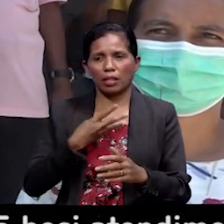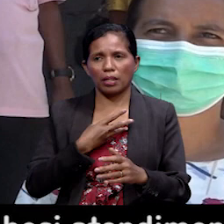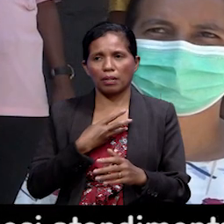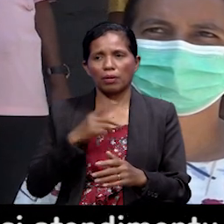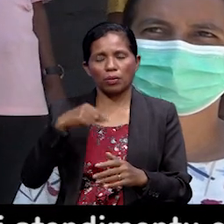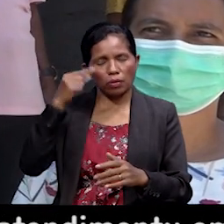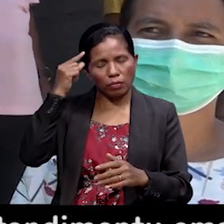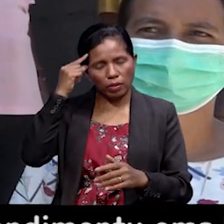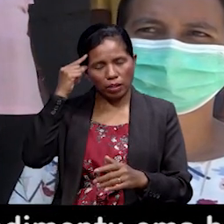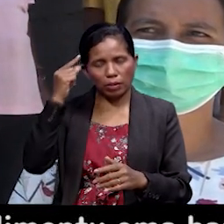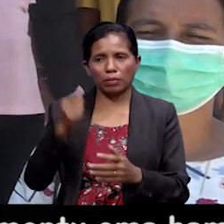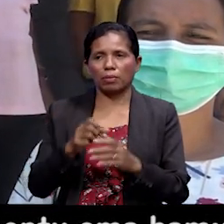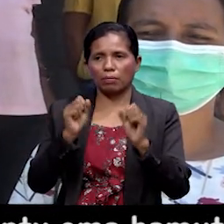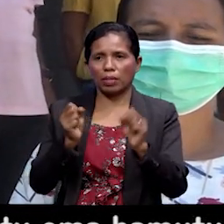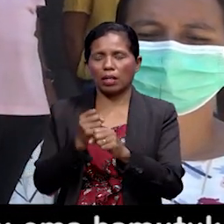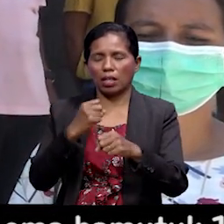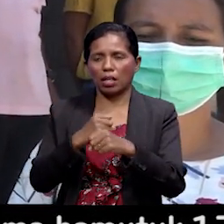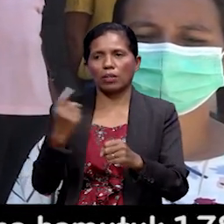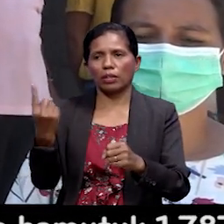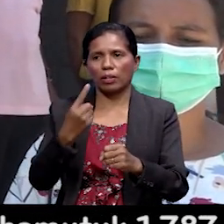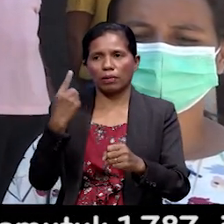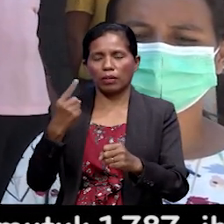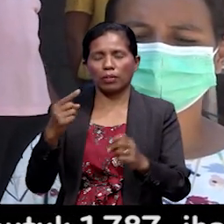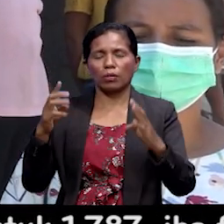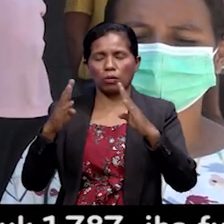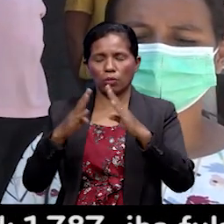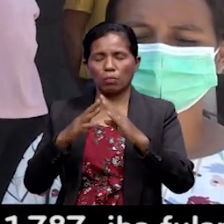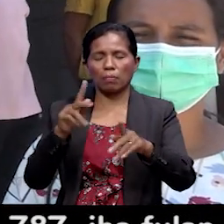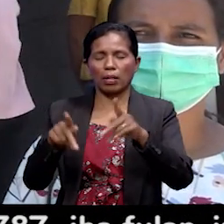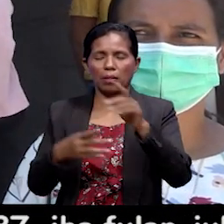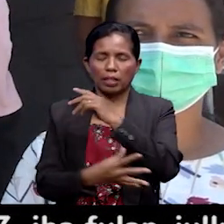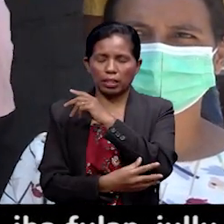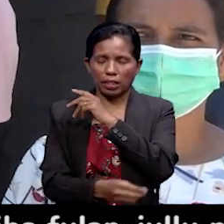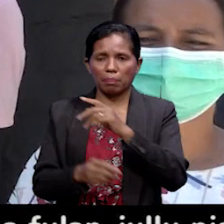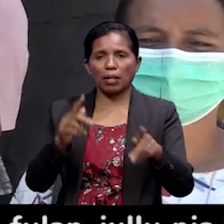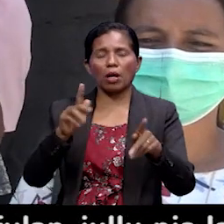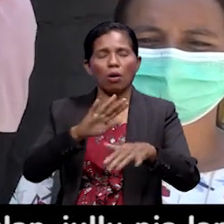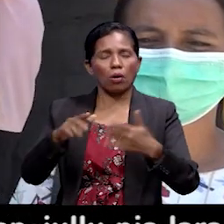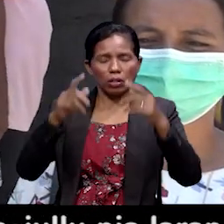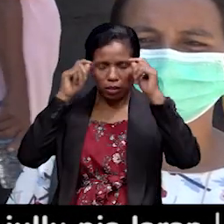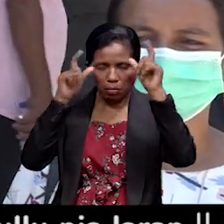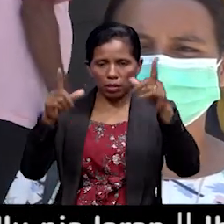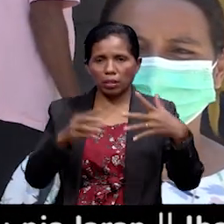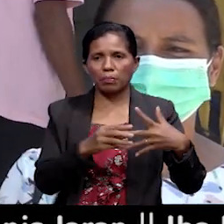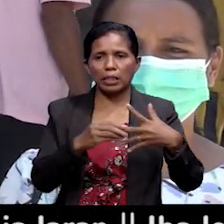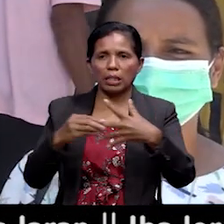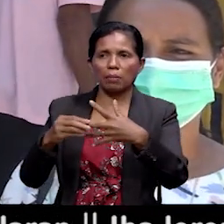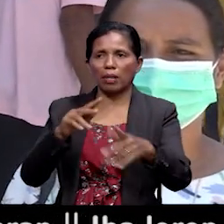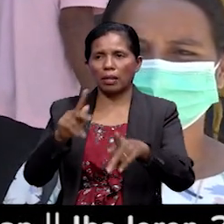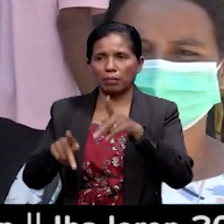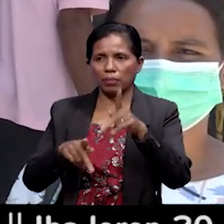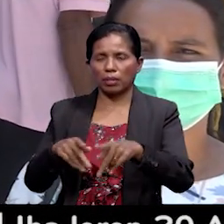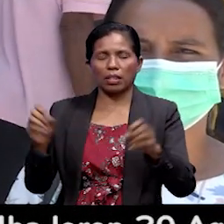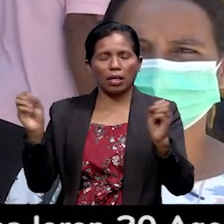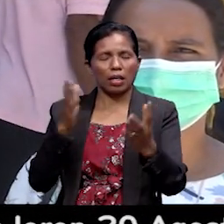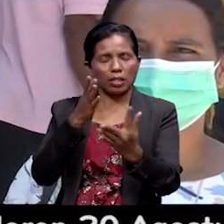governo central bele halau na fate uma bitlek pa Timor Larantomak liliu ba ema serne be hanesa la sesu